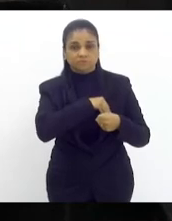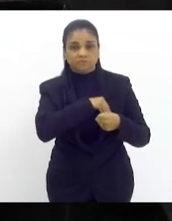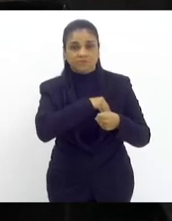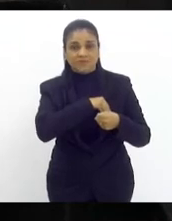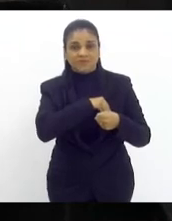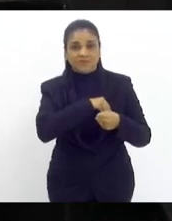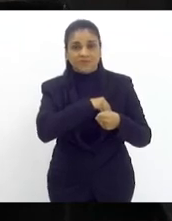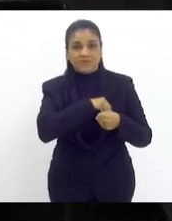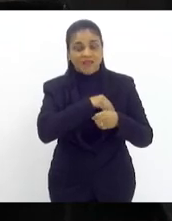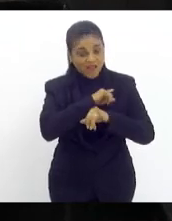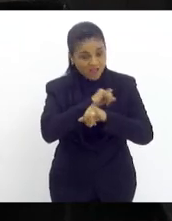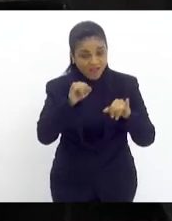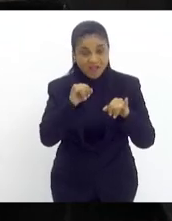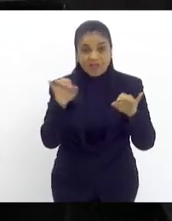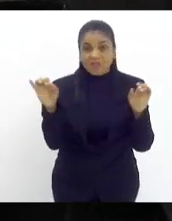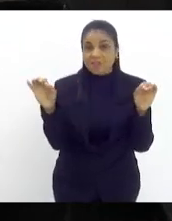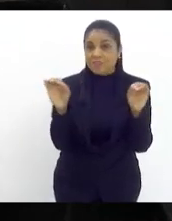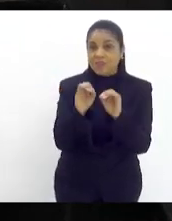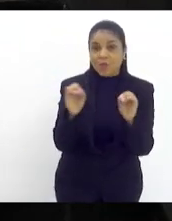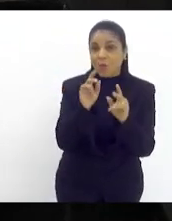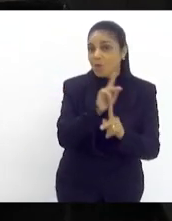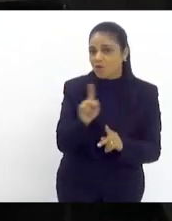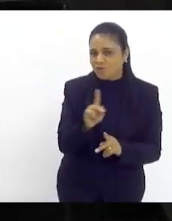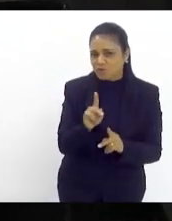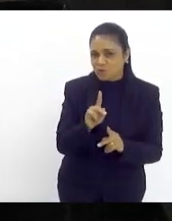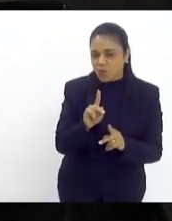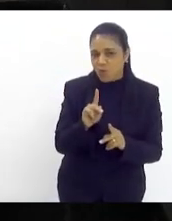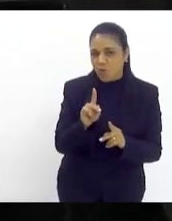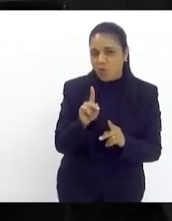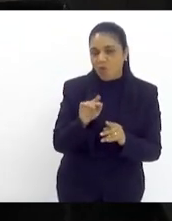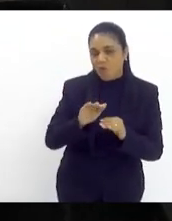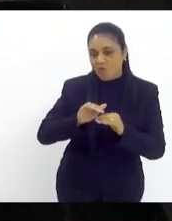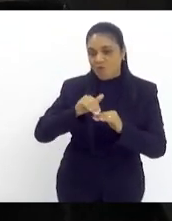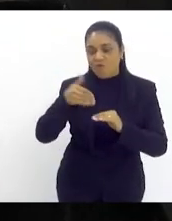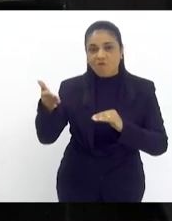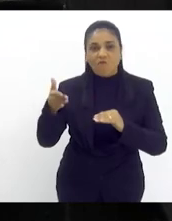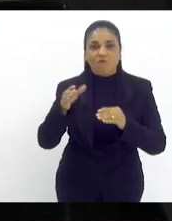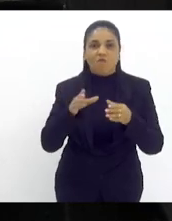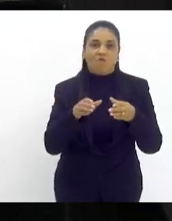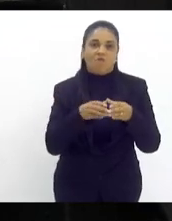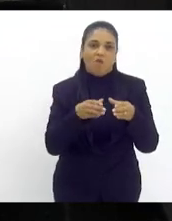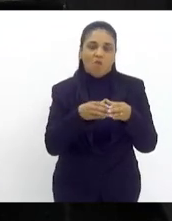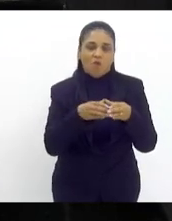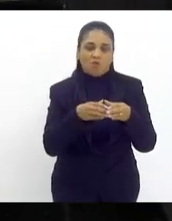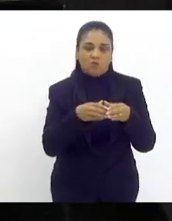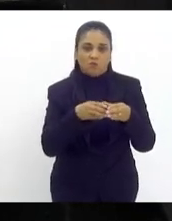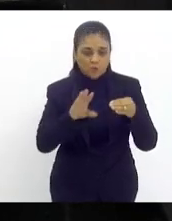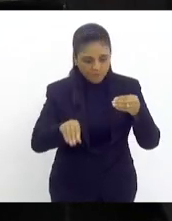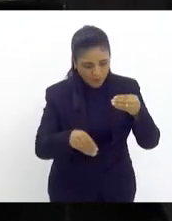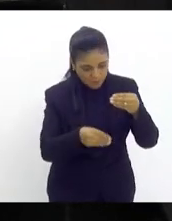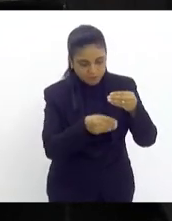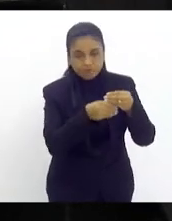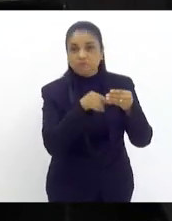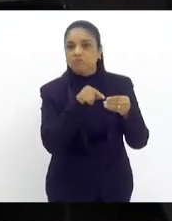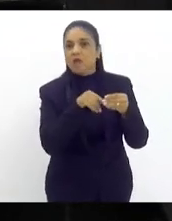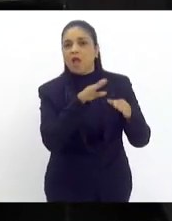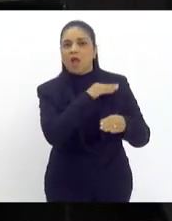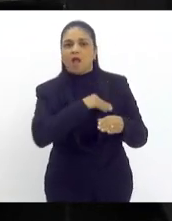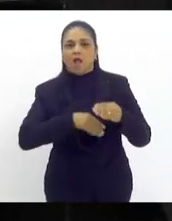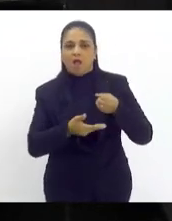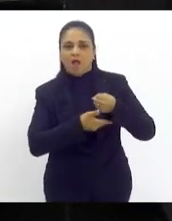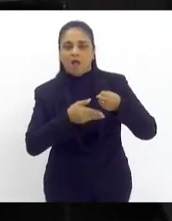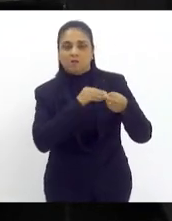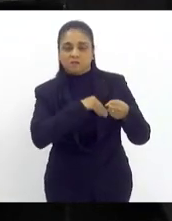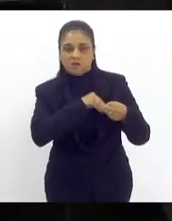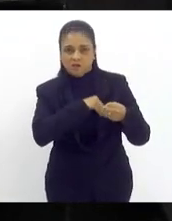ficará de Fora acredito que teremos uma longa jornada de discussão uma longa jornada de debate